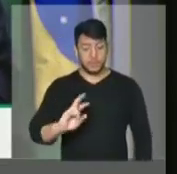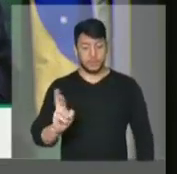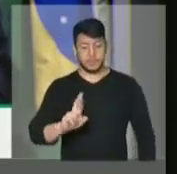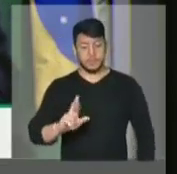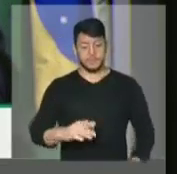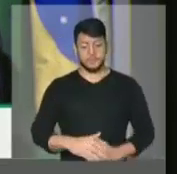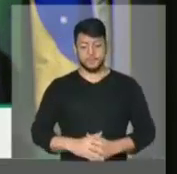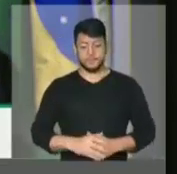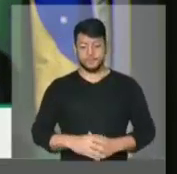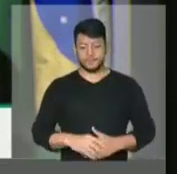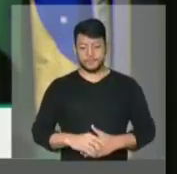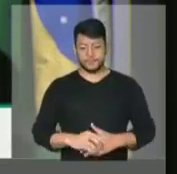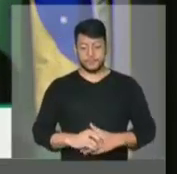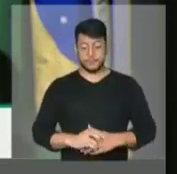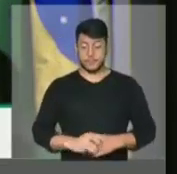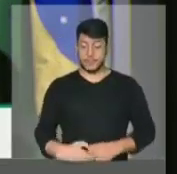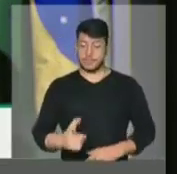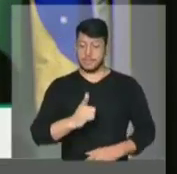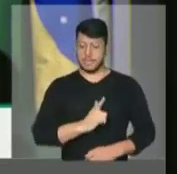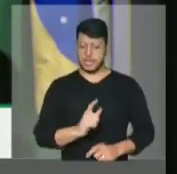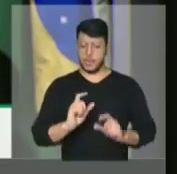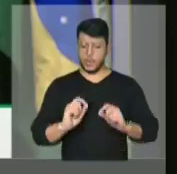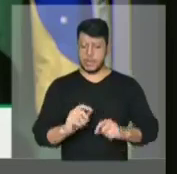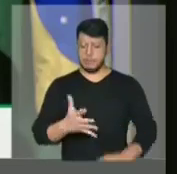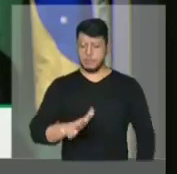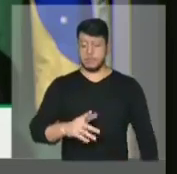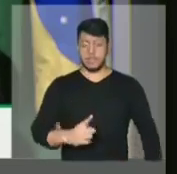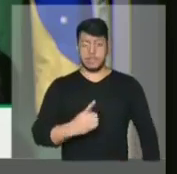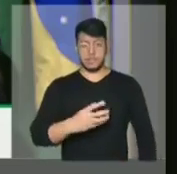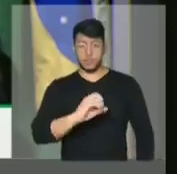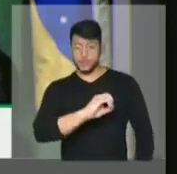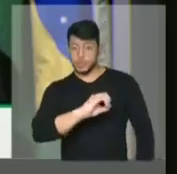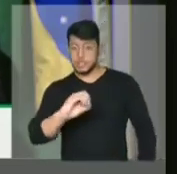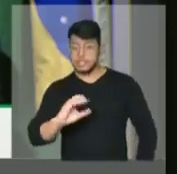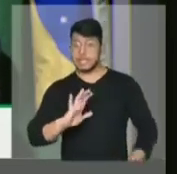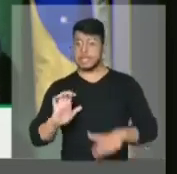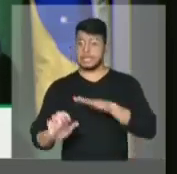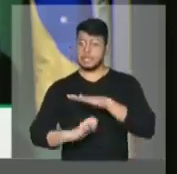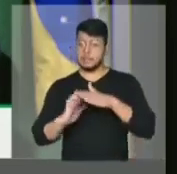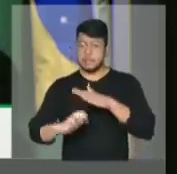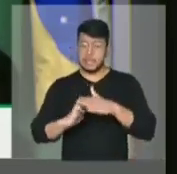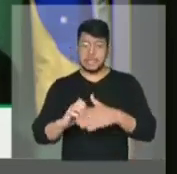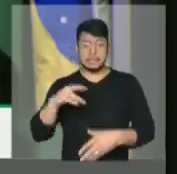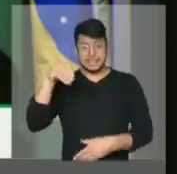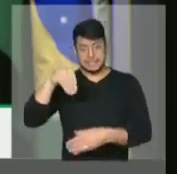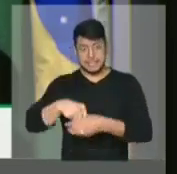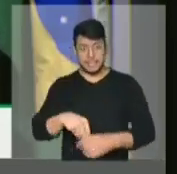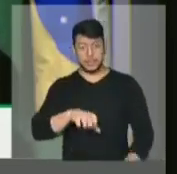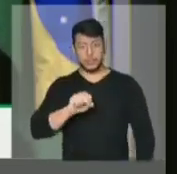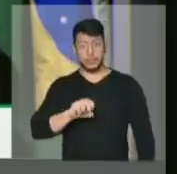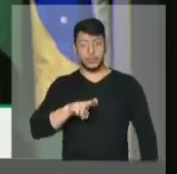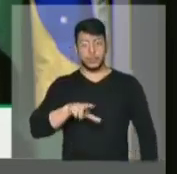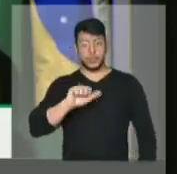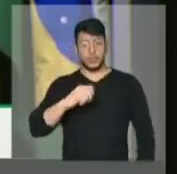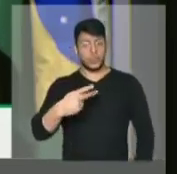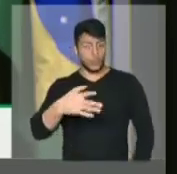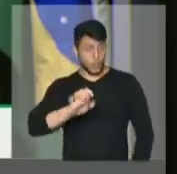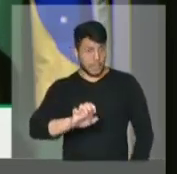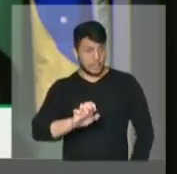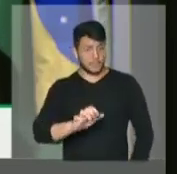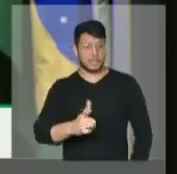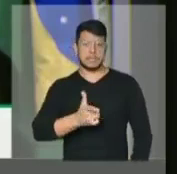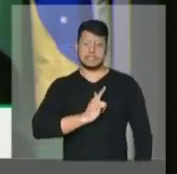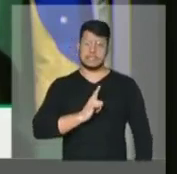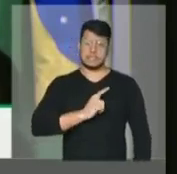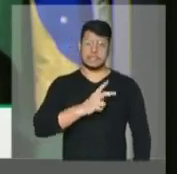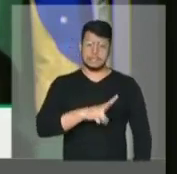Temos mais de 100 empresas instaladas hoje em Suape, mais de 50 bilhões em investimentos